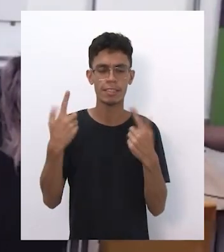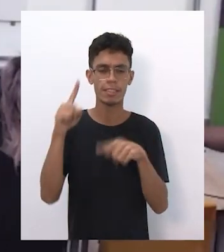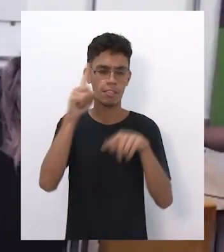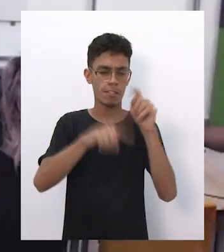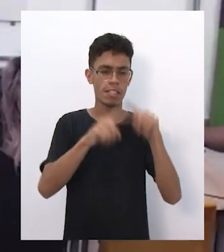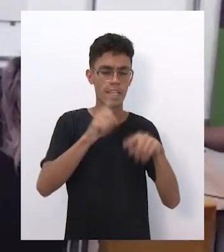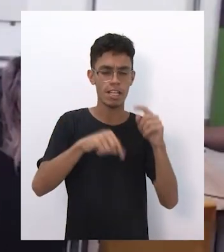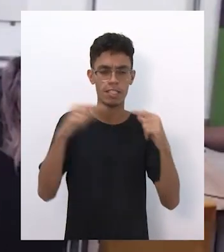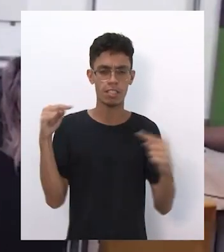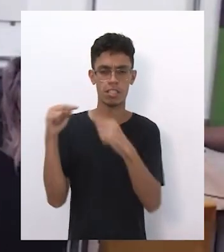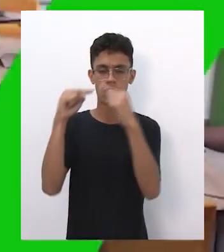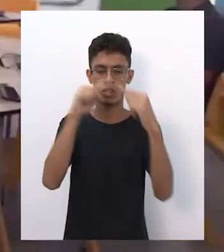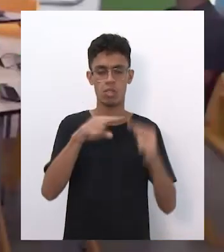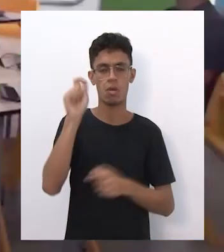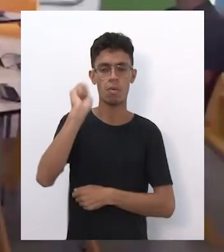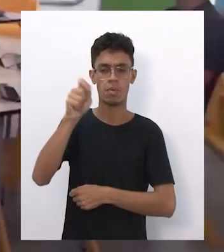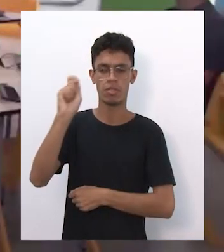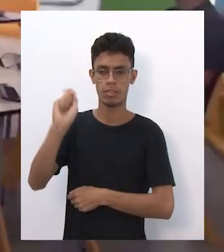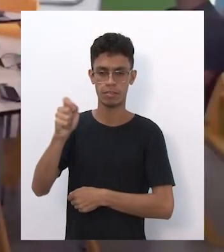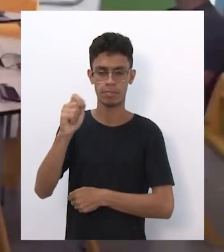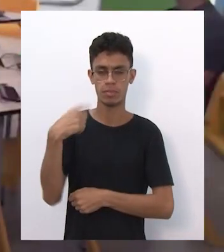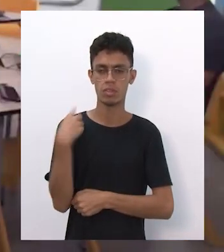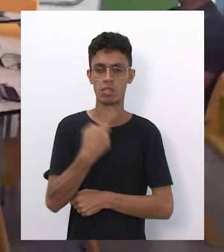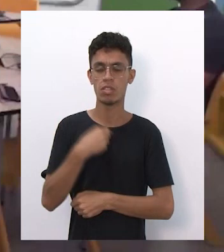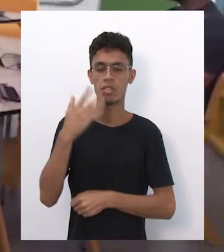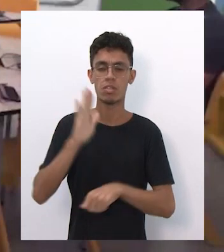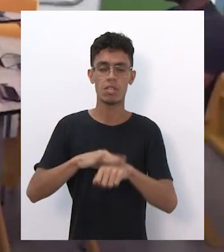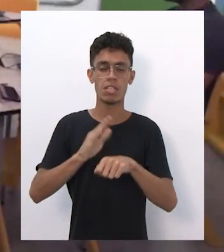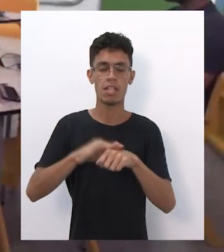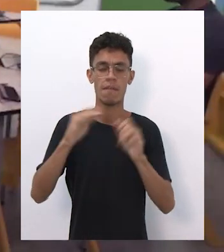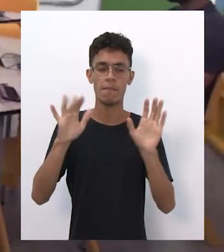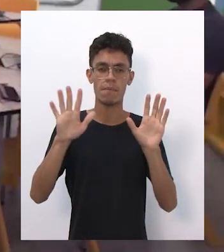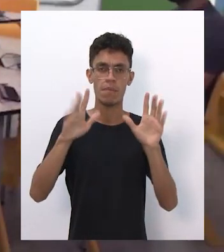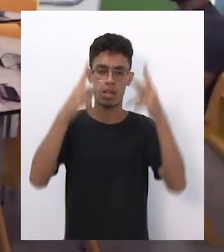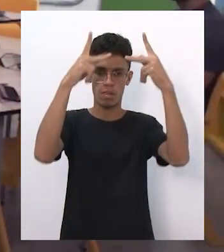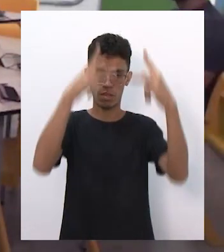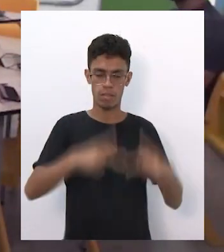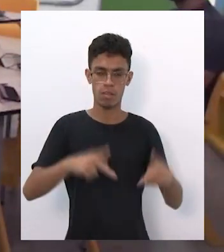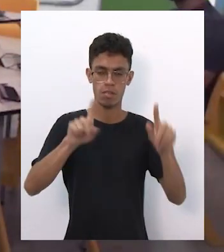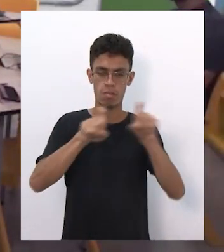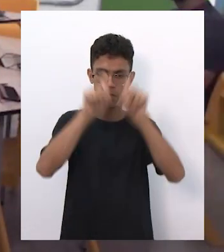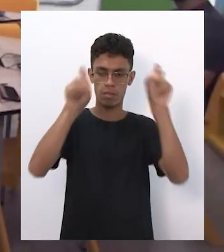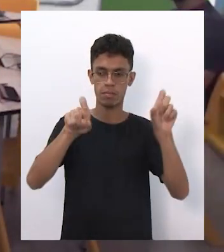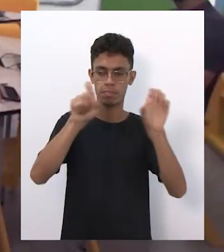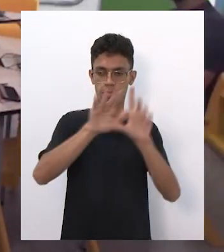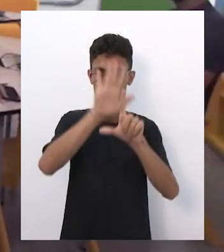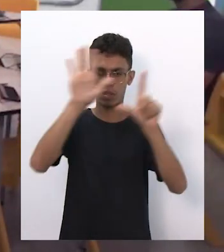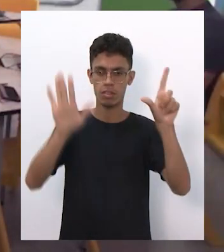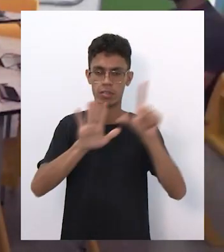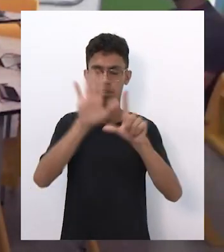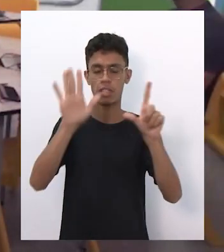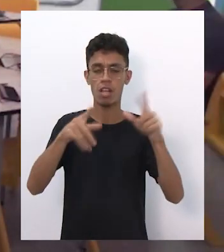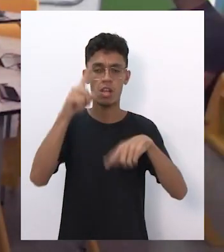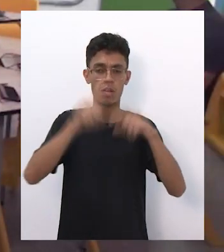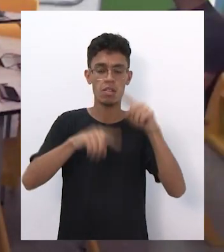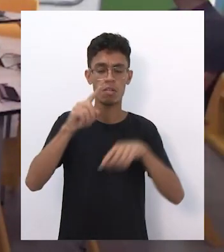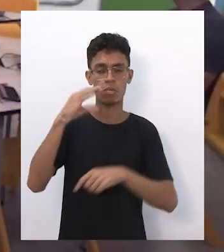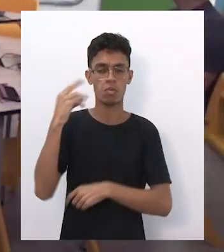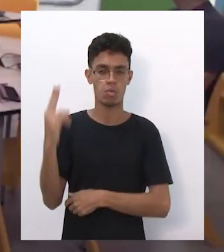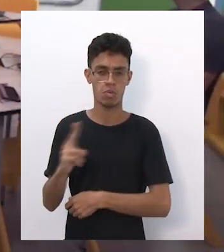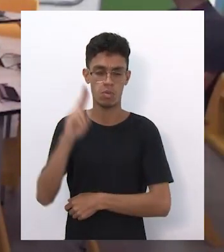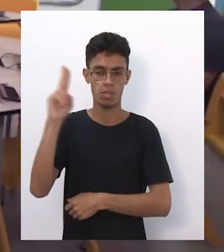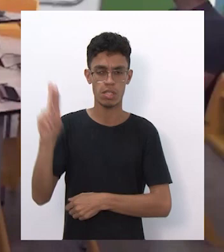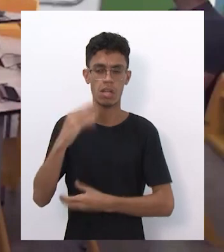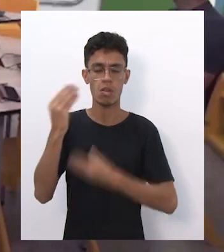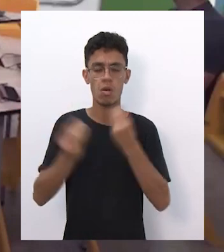para nós o próprio Minecraft. O que nós fazemos? A gente pega essa plataforma desse mundo aberto e utiliza esse recurso como